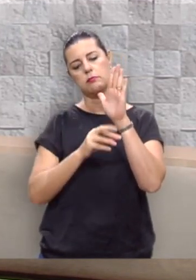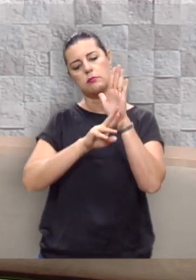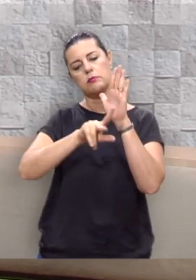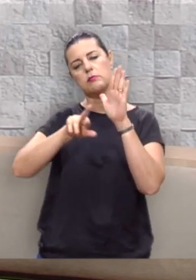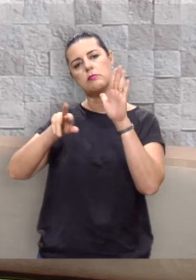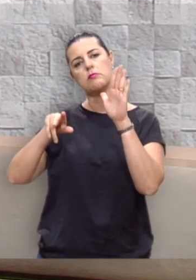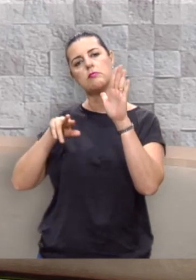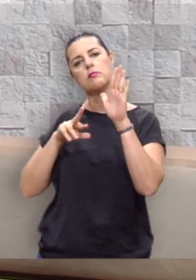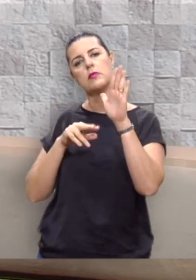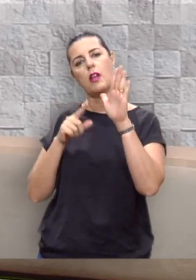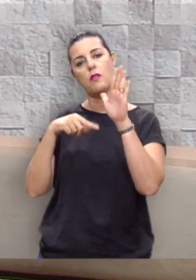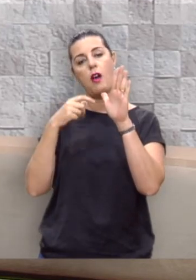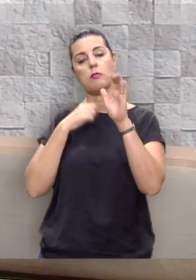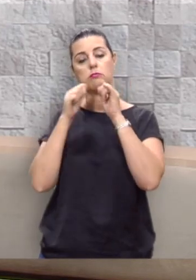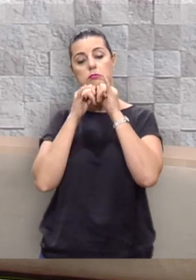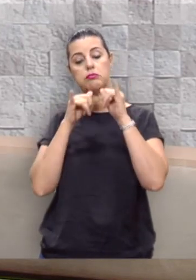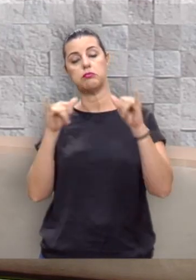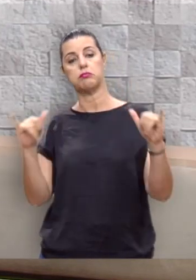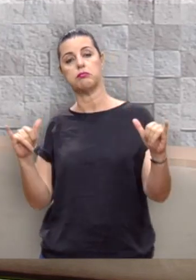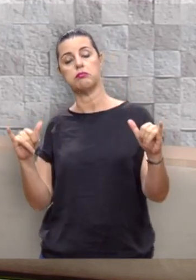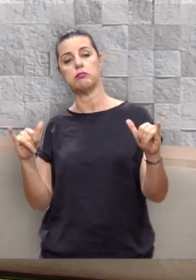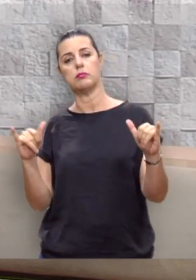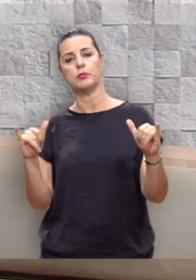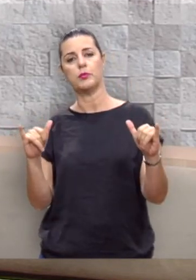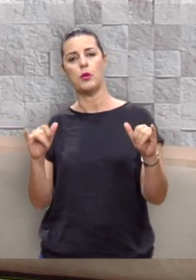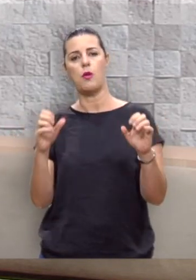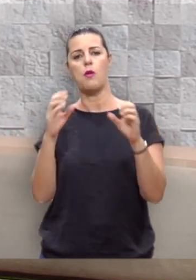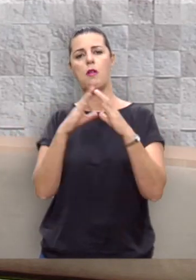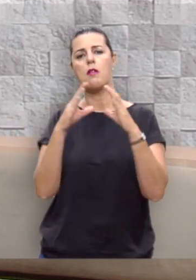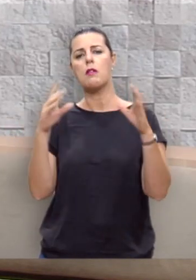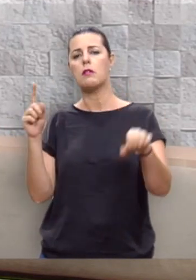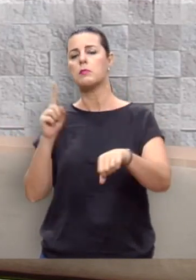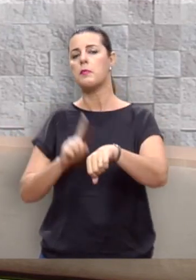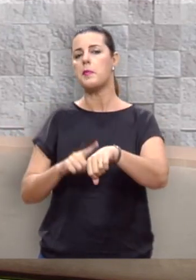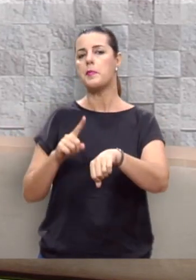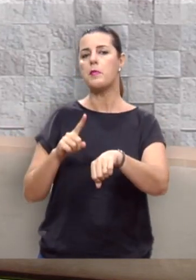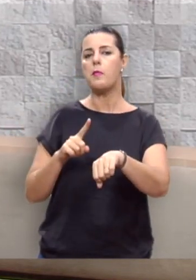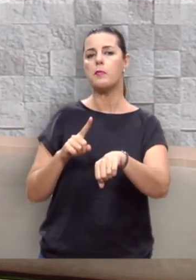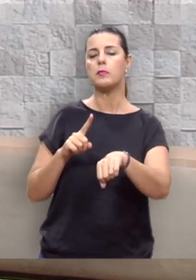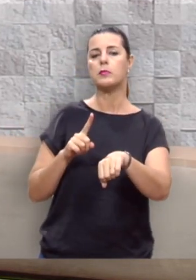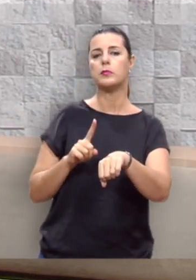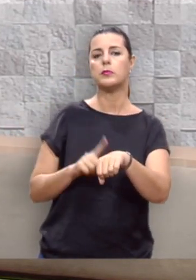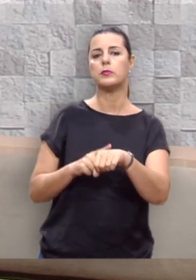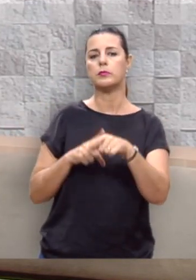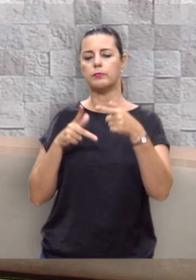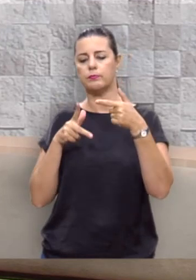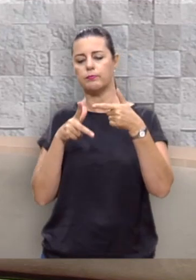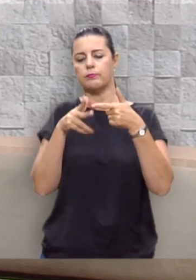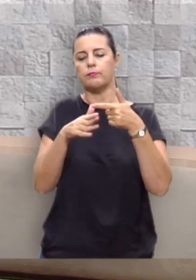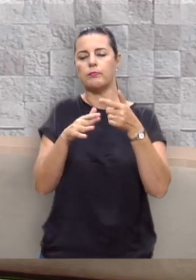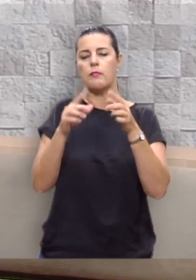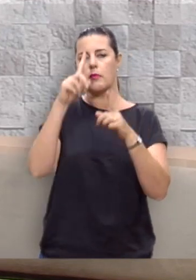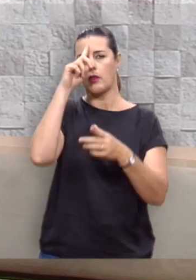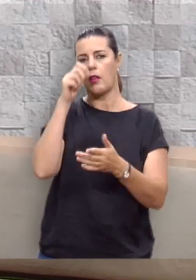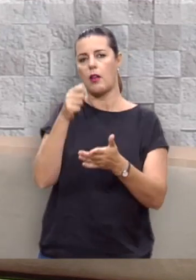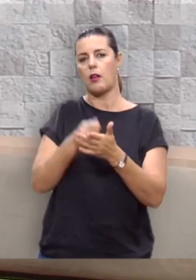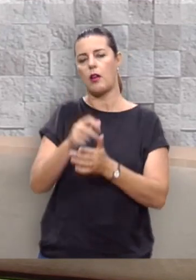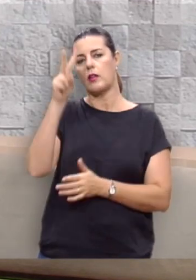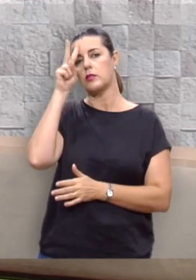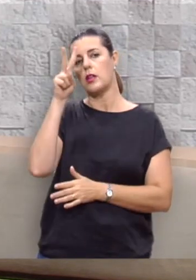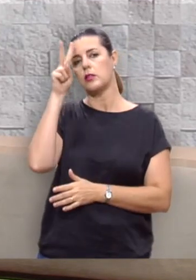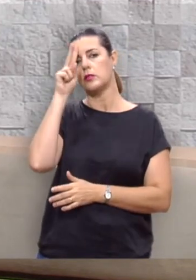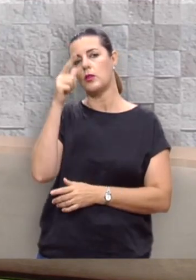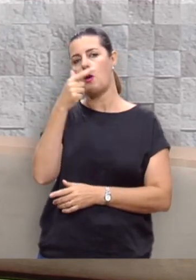indulgências. Ali foi deflagrado o grande momento, que foi um corte decisivo na história